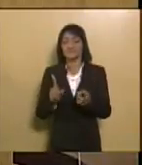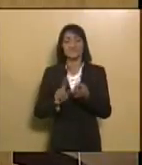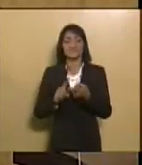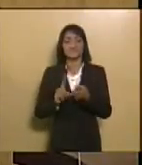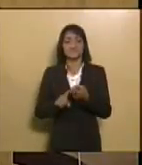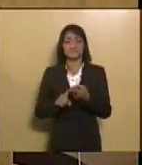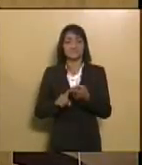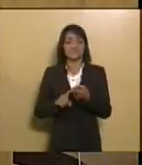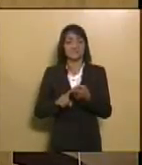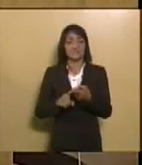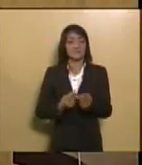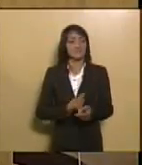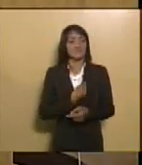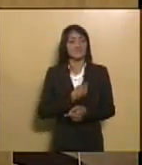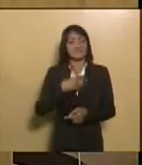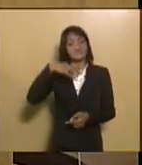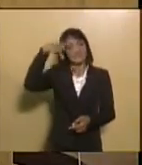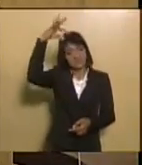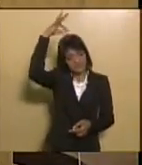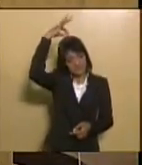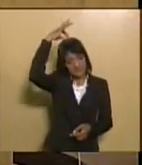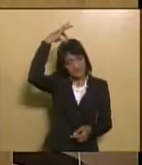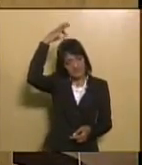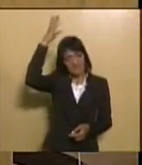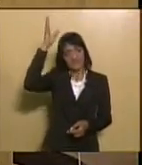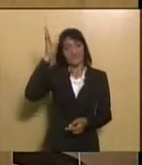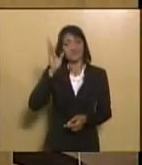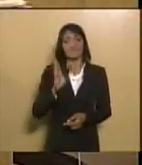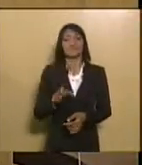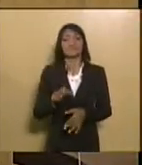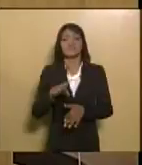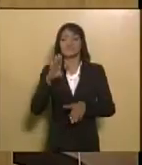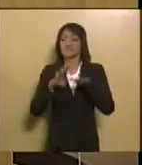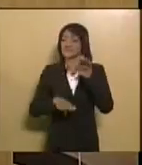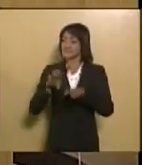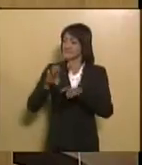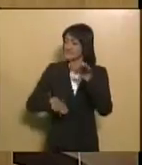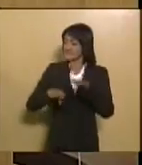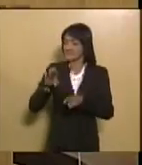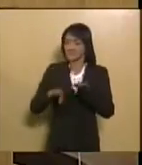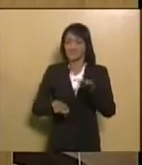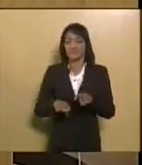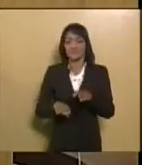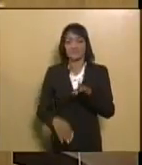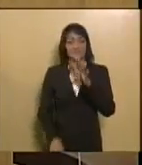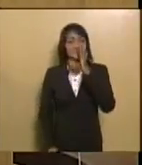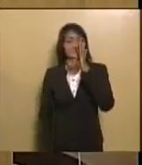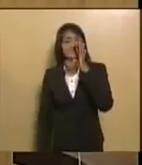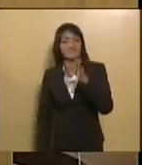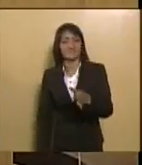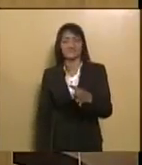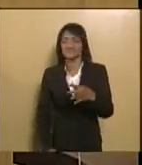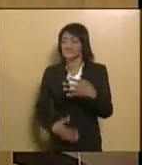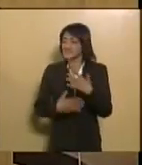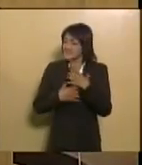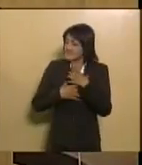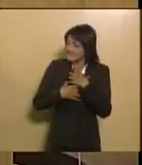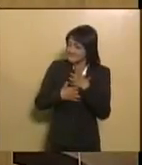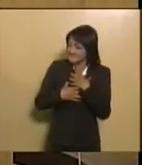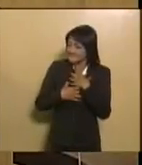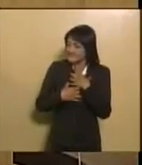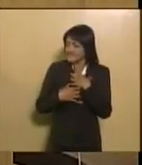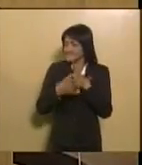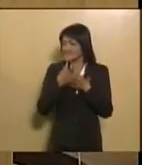vida espiritual, de tantos ataques que muitas vezes abate, atinge e fere a nossa alma.